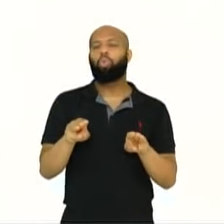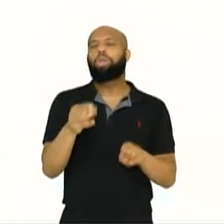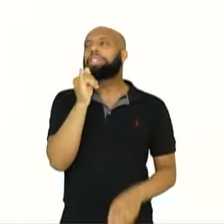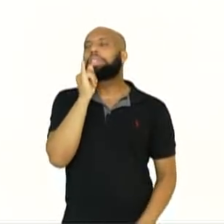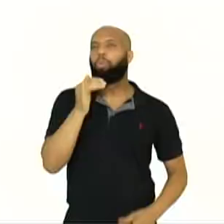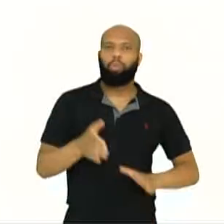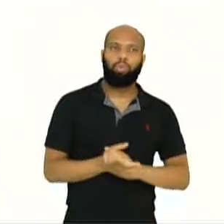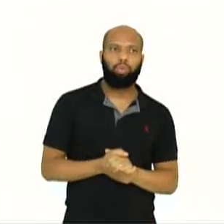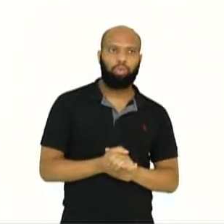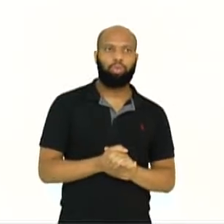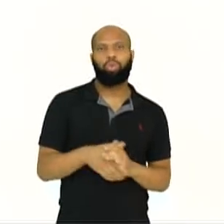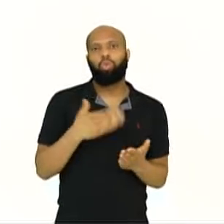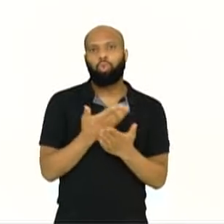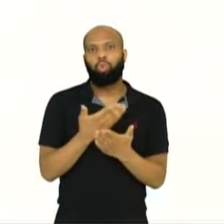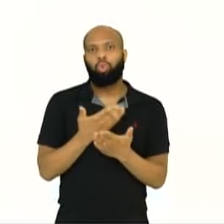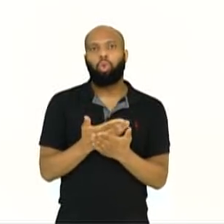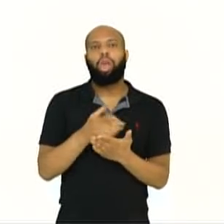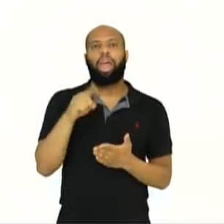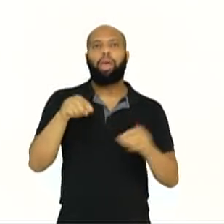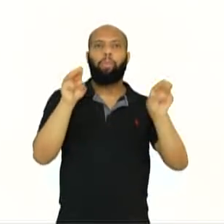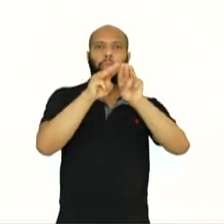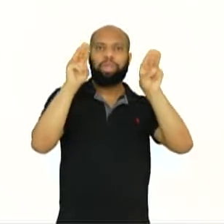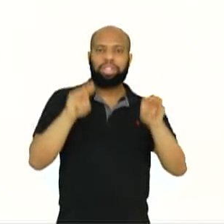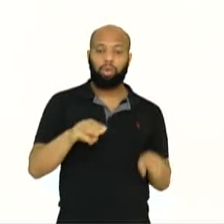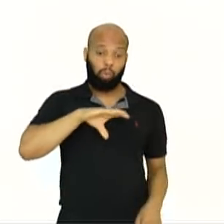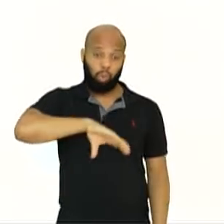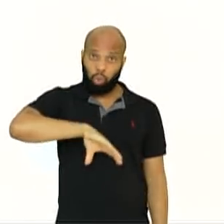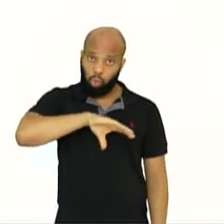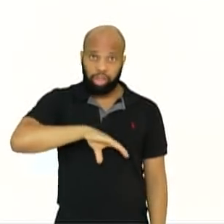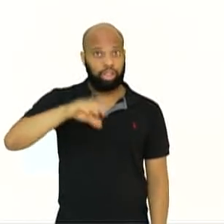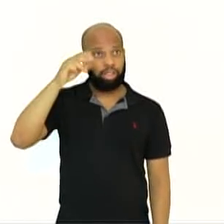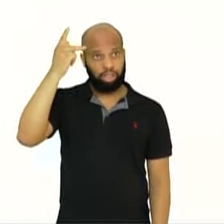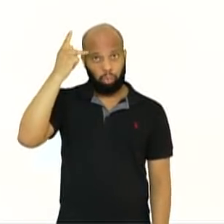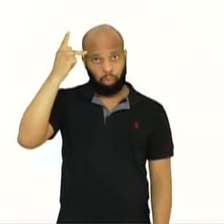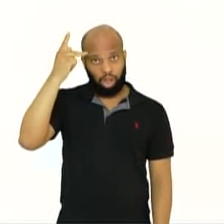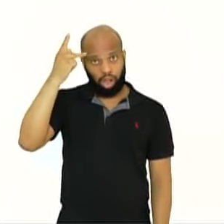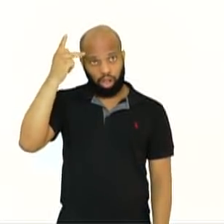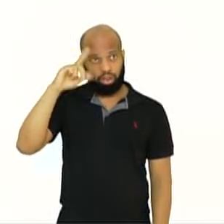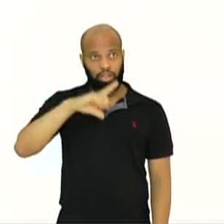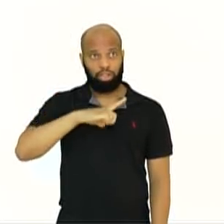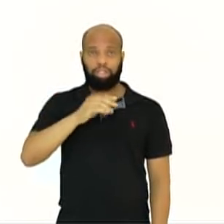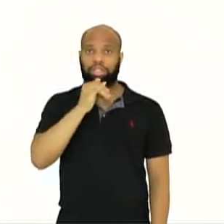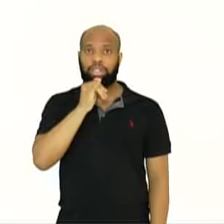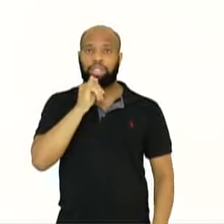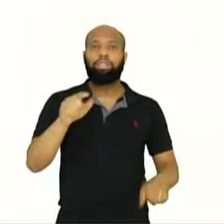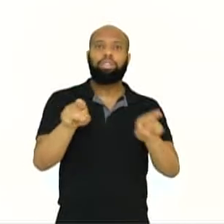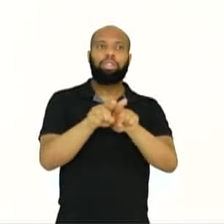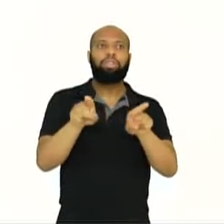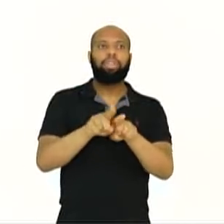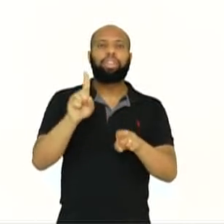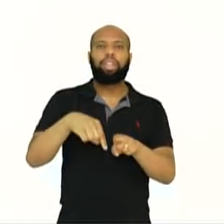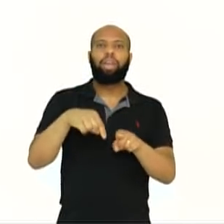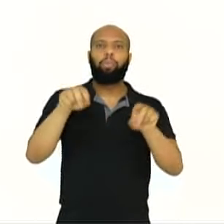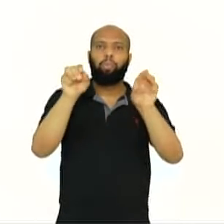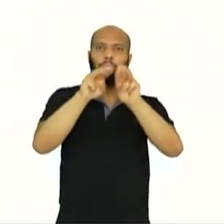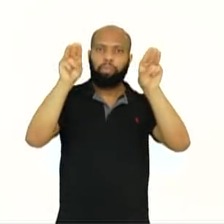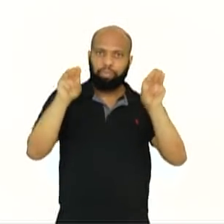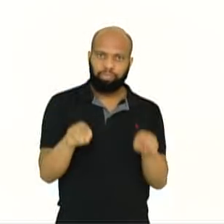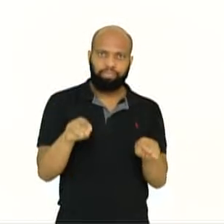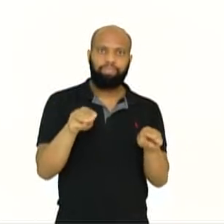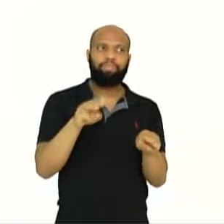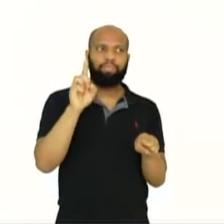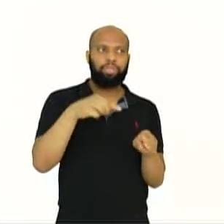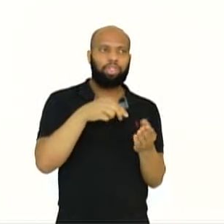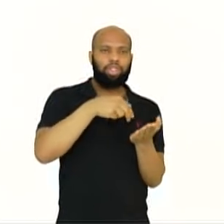temático. Pô, nós falamos aí da língua portuguesa, né, em São Paulo, um exemplo. O museu arqueológico, nós falamos do museu que fica